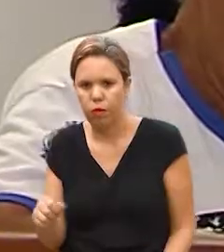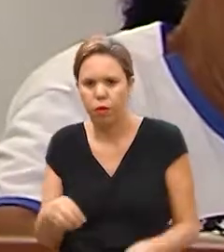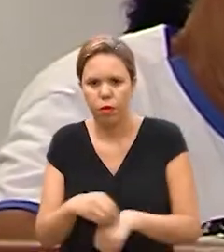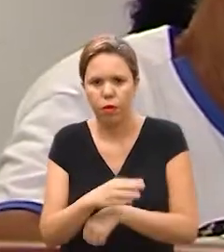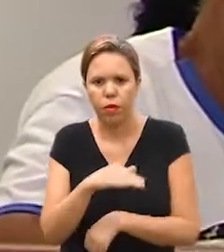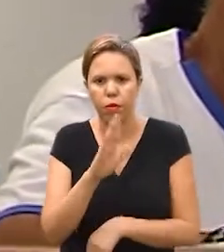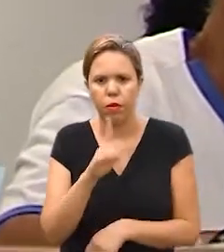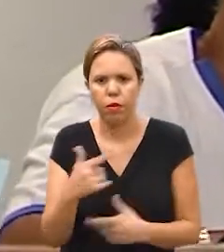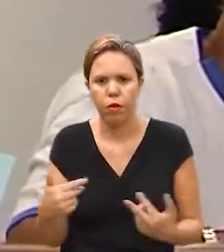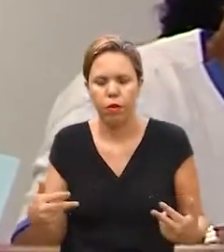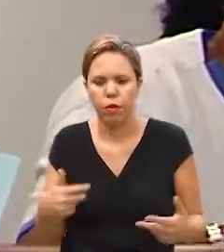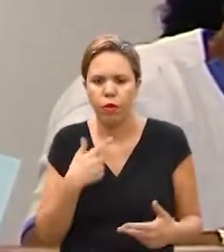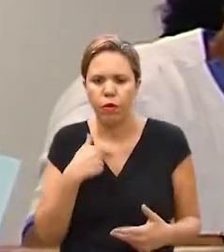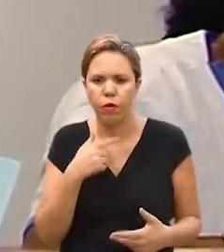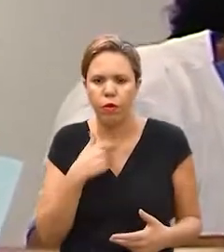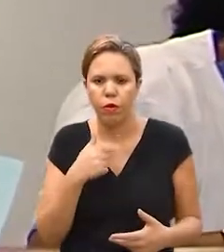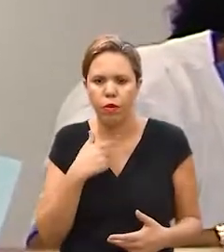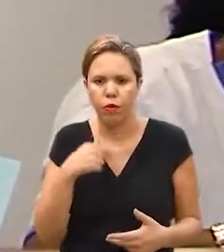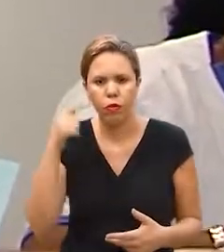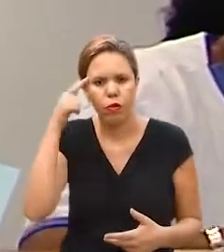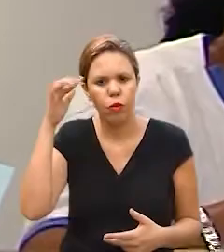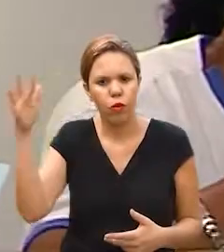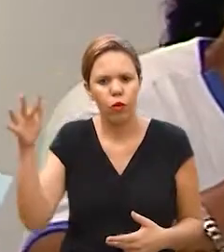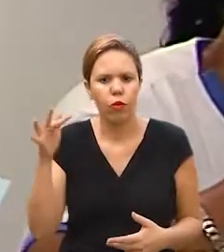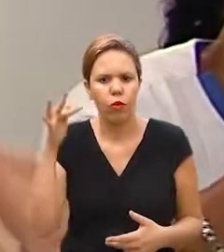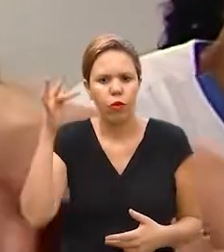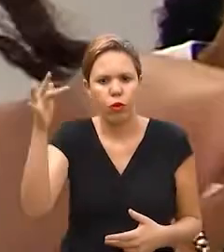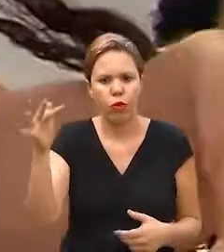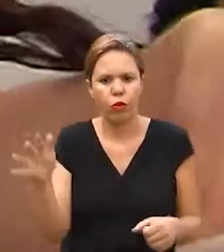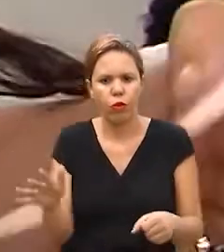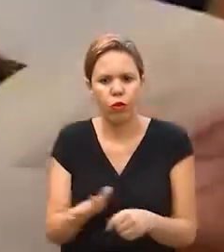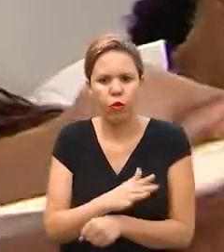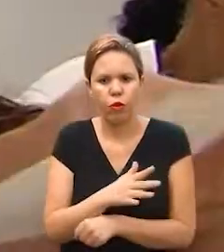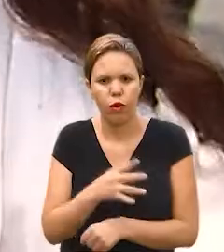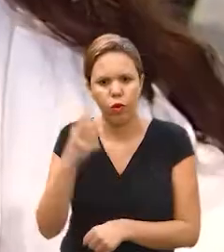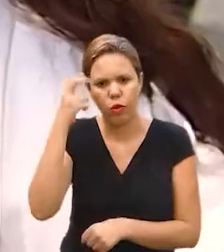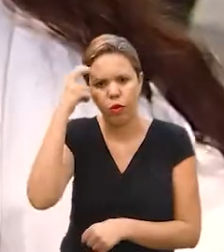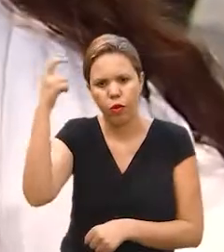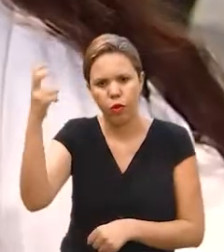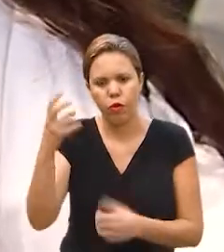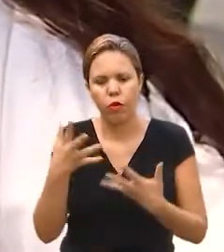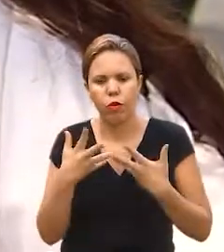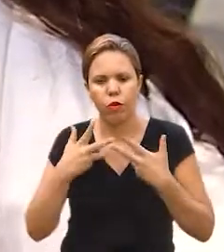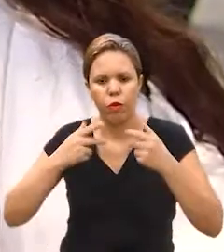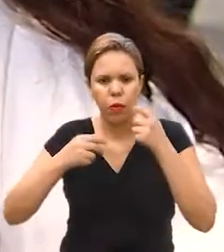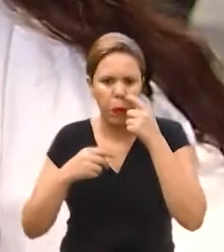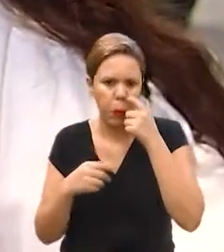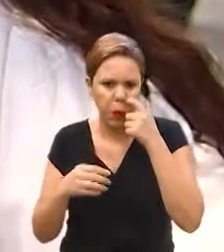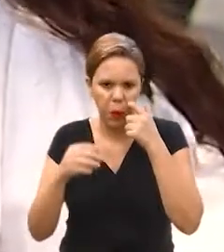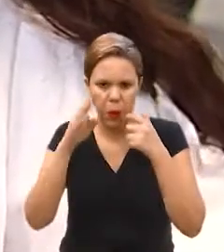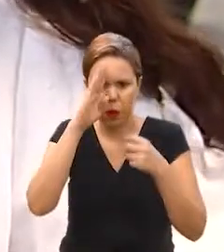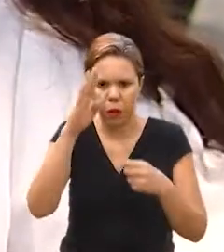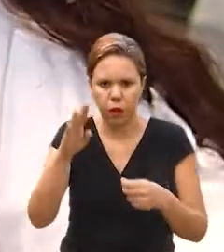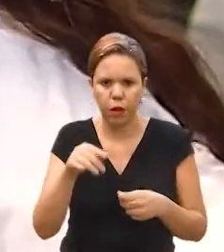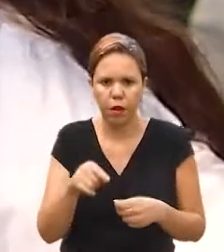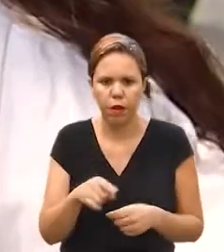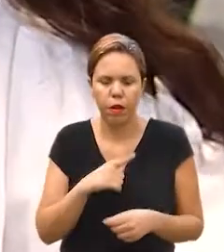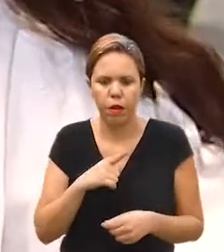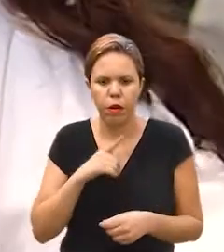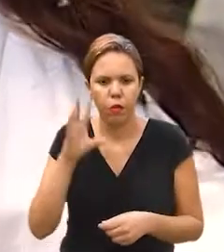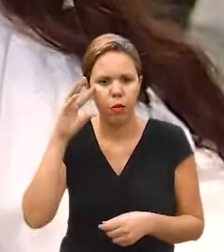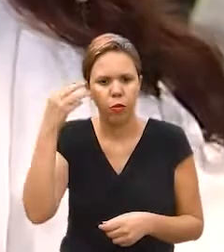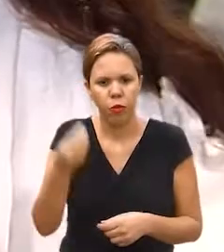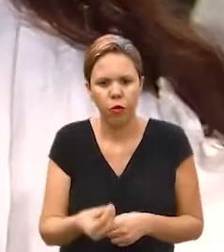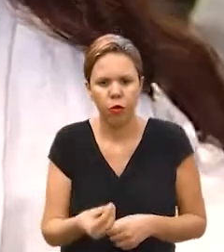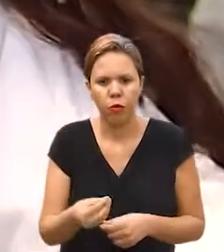mais: disposição e sonhos para um futuro cheinho de saber. É maravilhoso, principalmente aquilo que você está